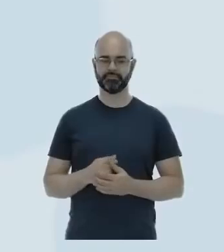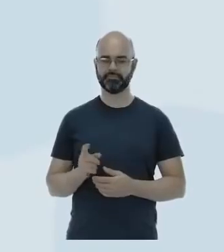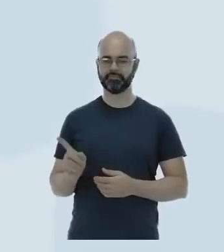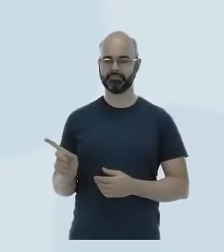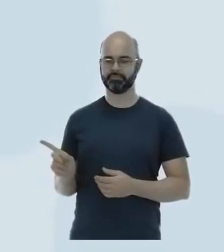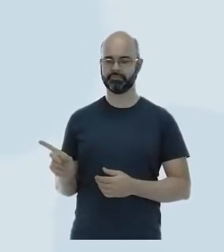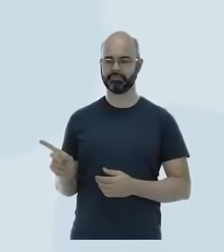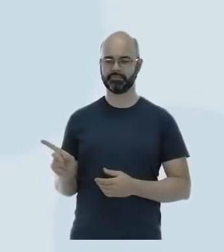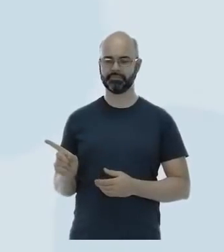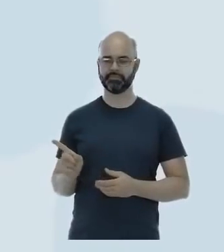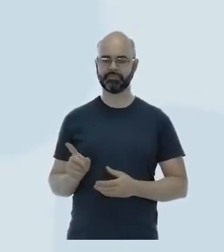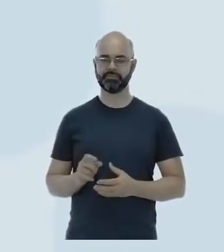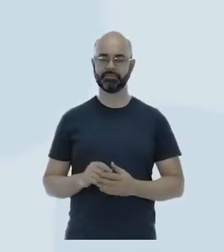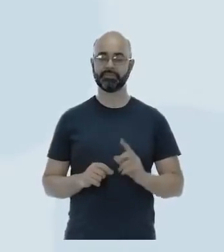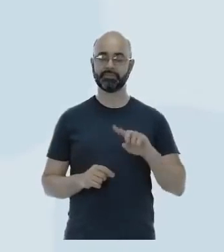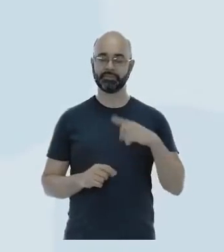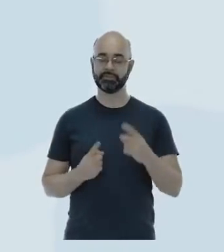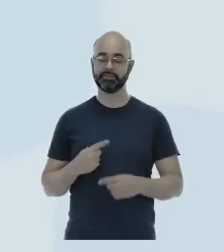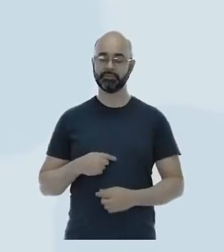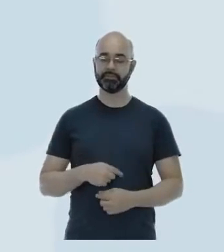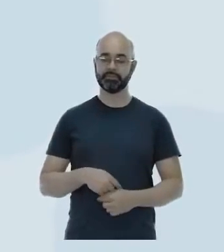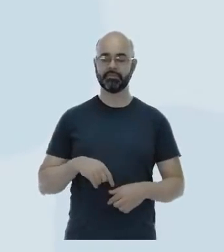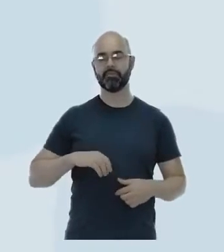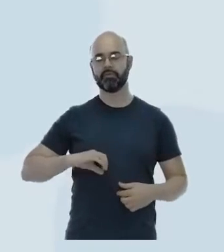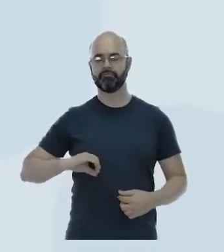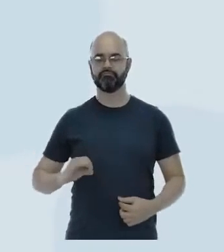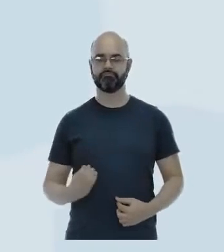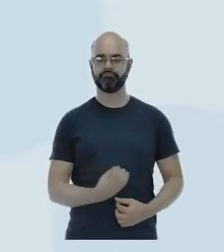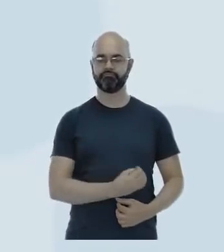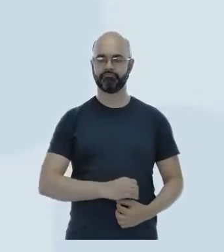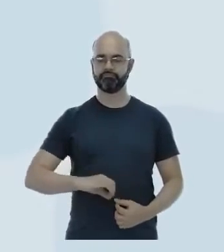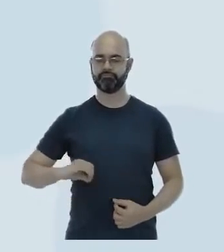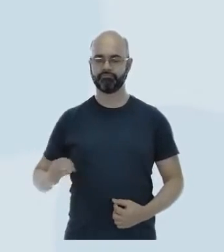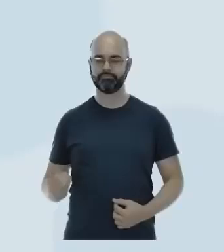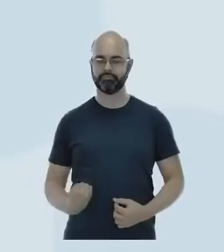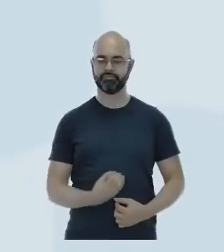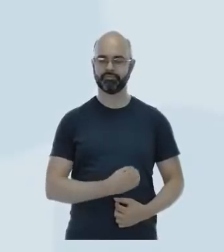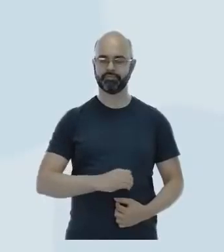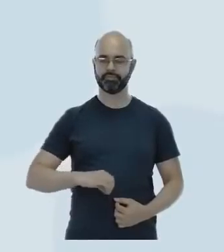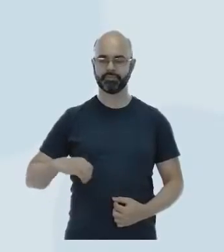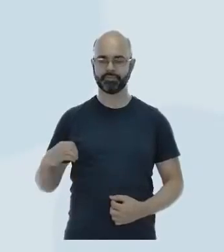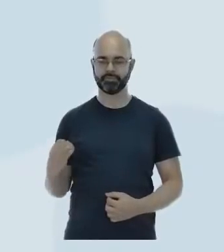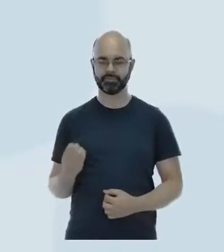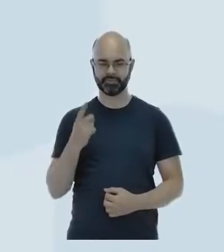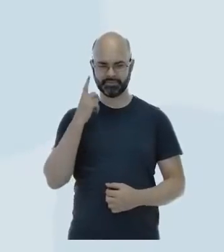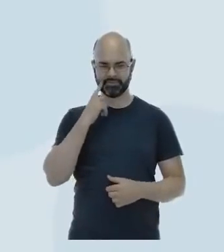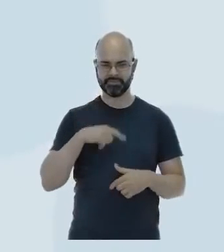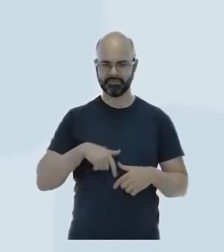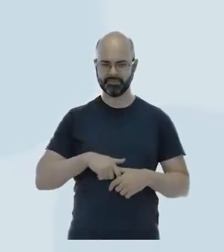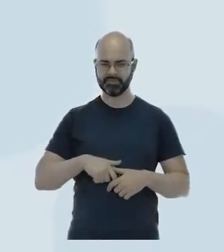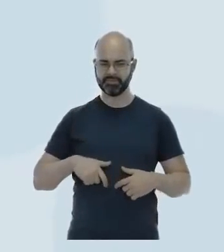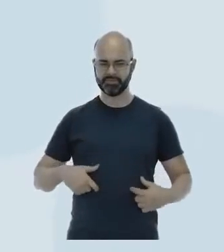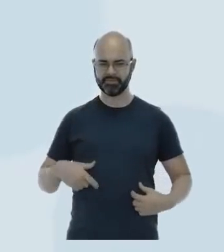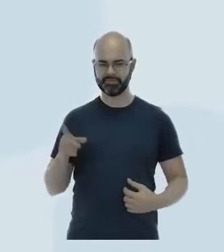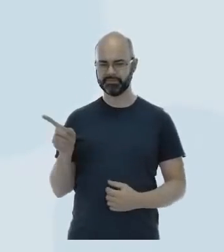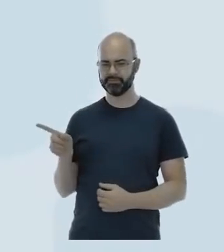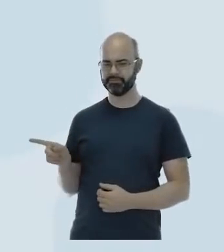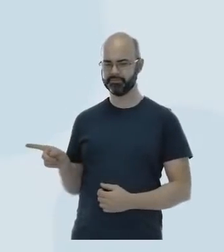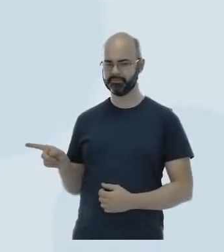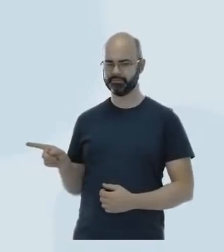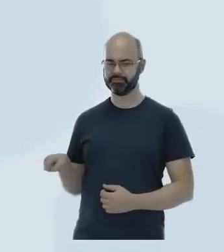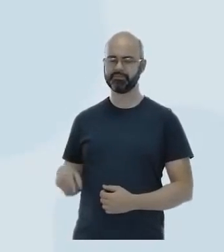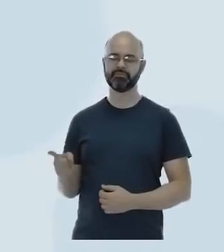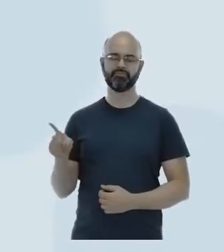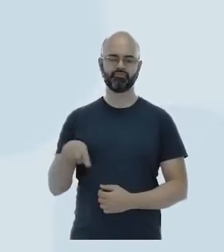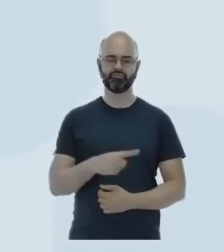pelo estômago, aí, ó, vai pro intestino delgado aqui, ele vai ficar passeando aqui, ó. Tá vendo como o intestino delgado é cheio de voltinhas aqui, ó?